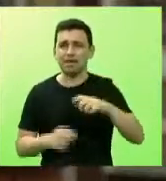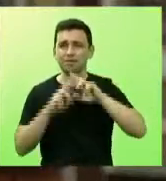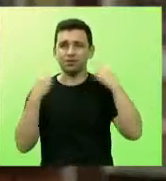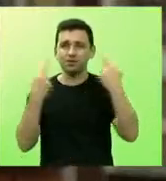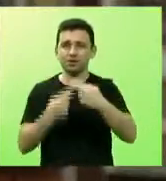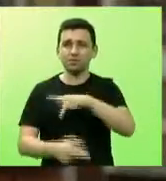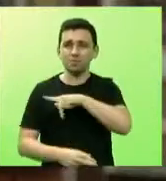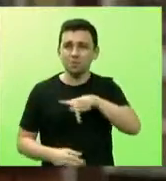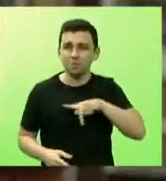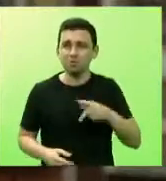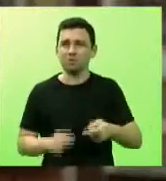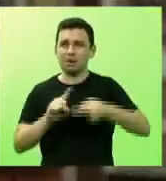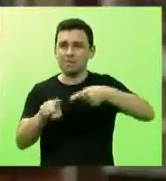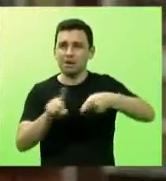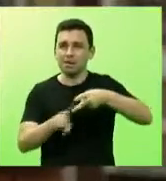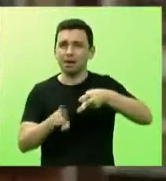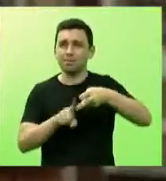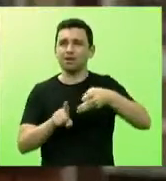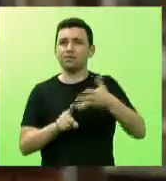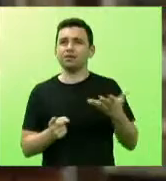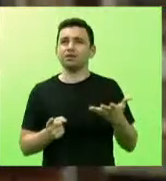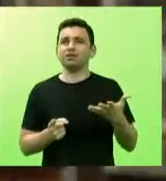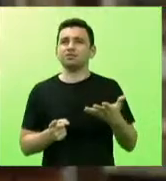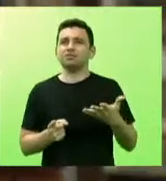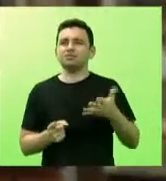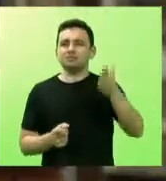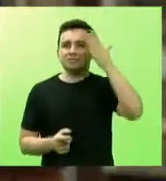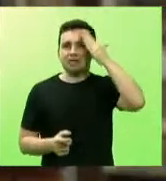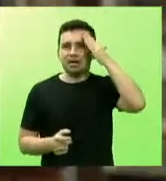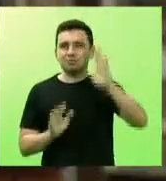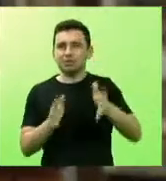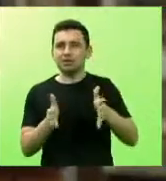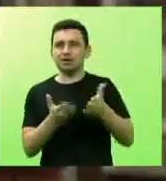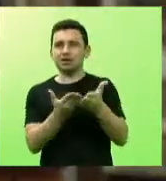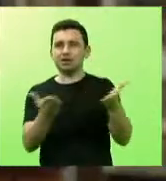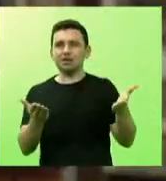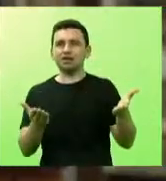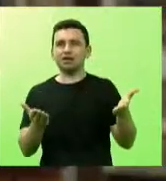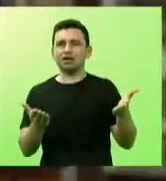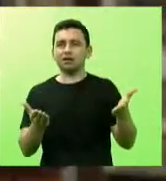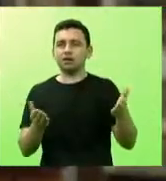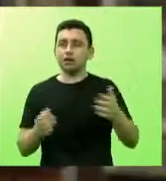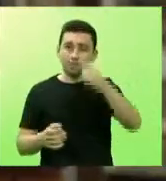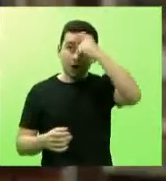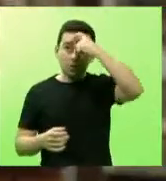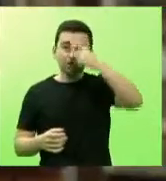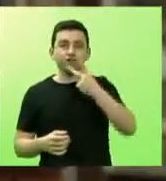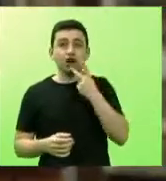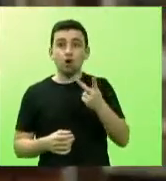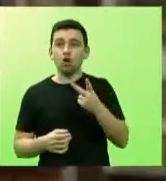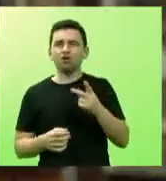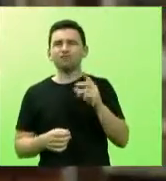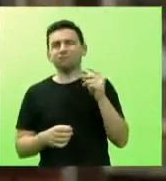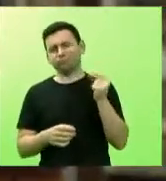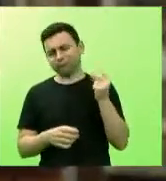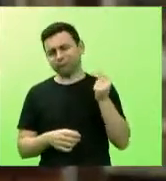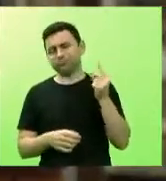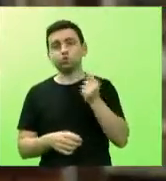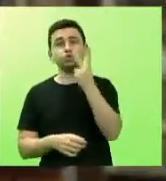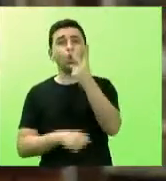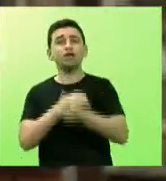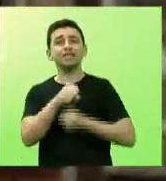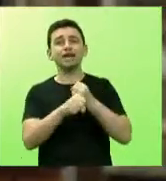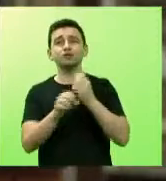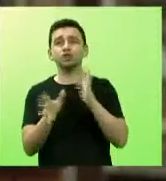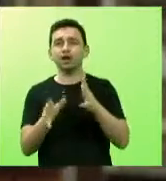audiência pública, e essa seca ali, eu já sabia, meu Deus, aí o deputado Maurício, não, não se assuste, isso aqui não é agora, não, isso já faz 2 anos,